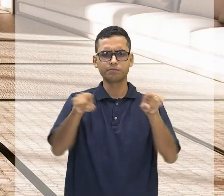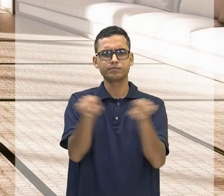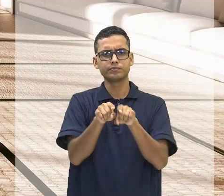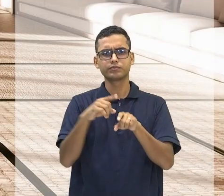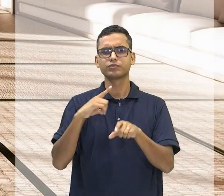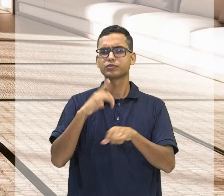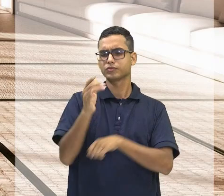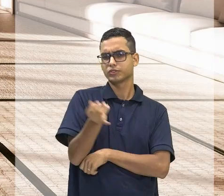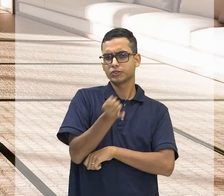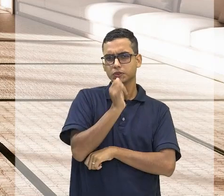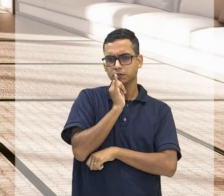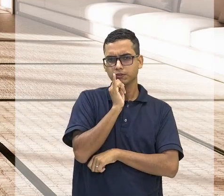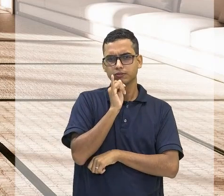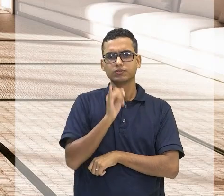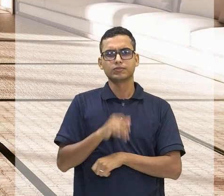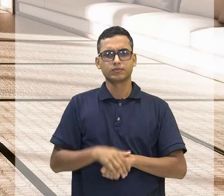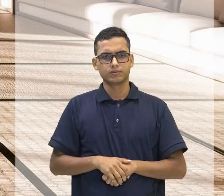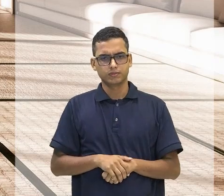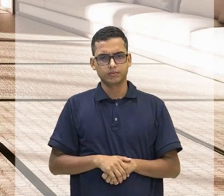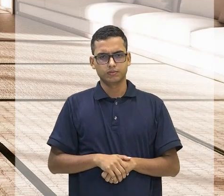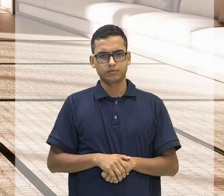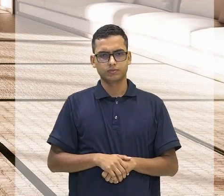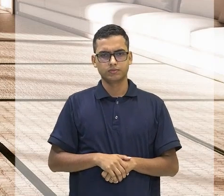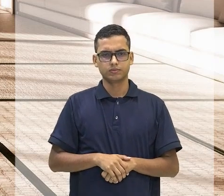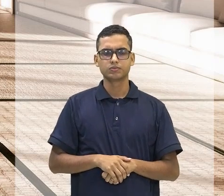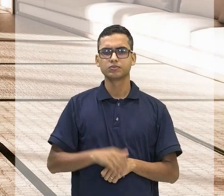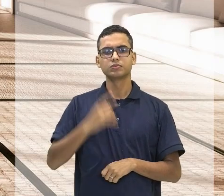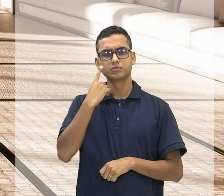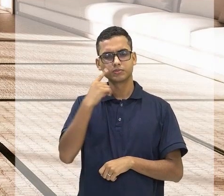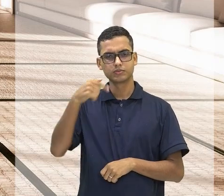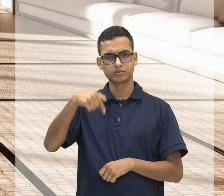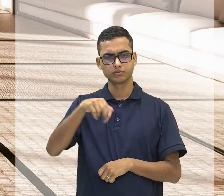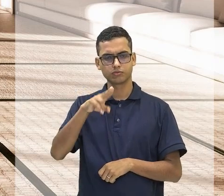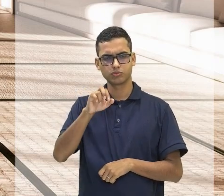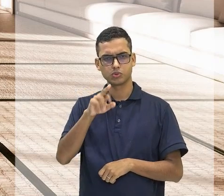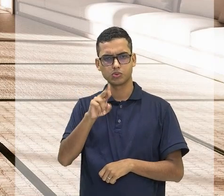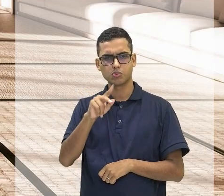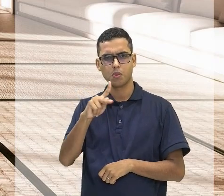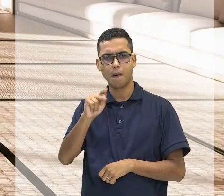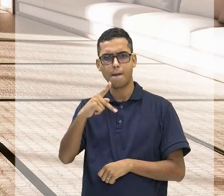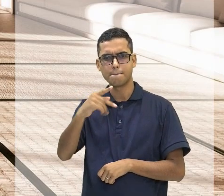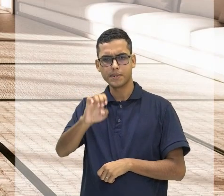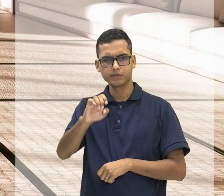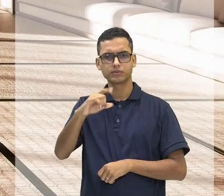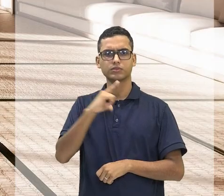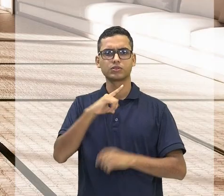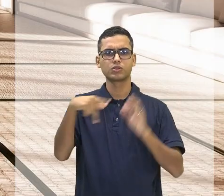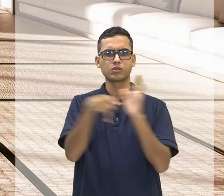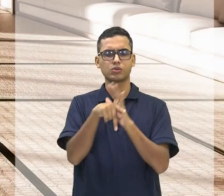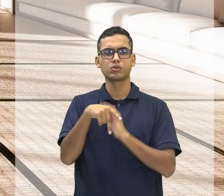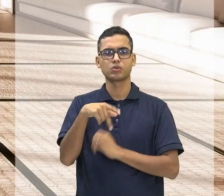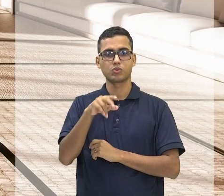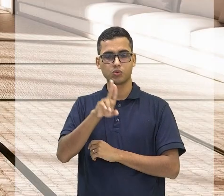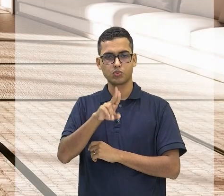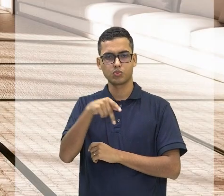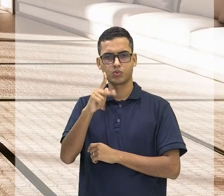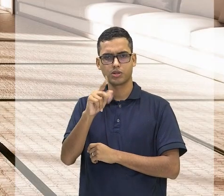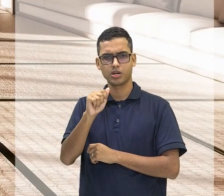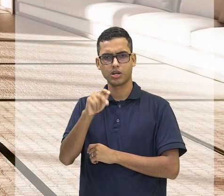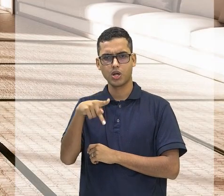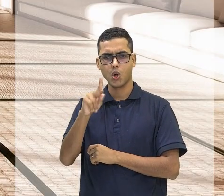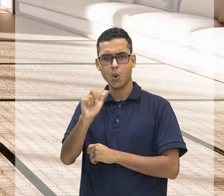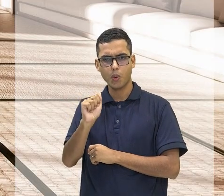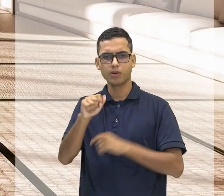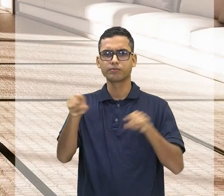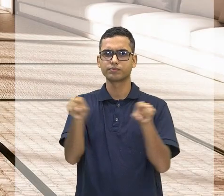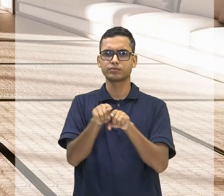luta do Quarupi, né? Que é um rito onde nós temos ali o Uka-Uka, que é uma luta